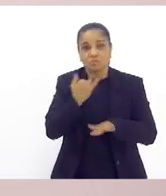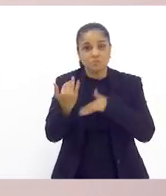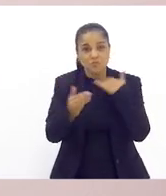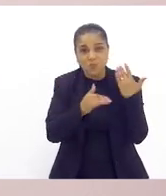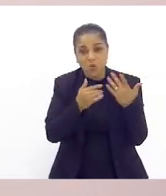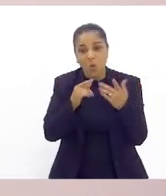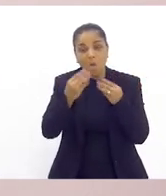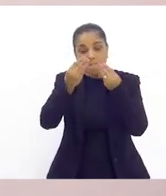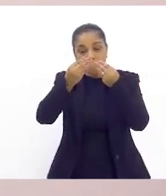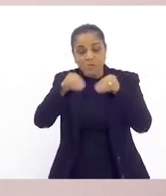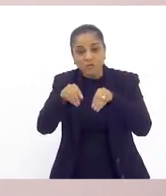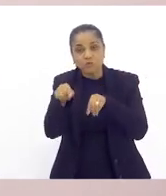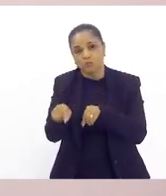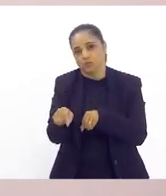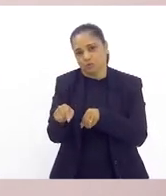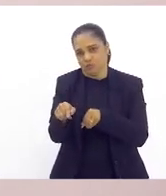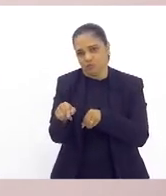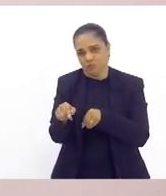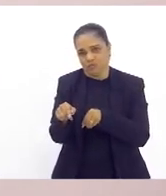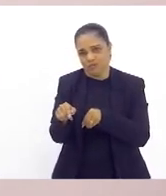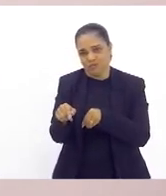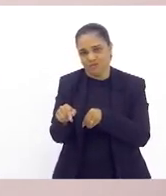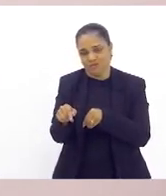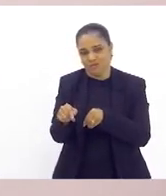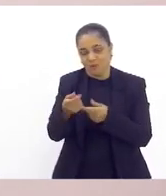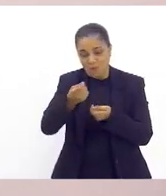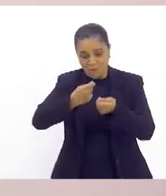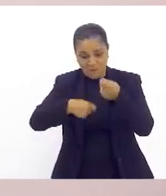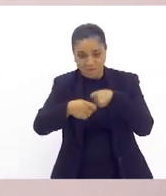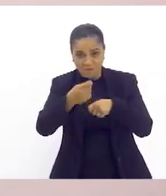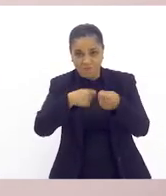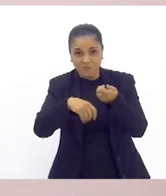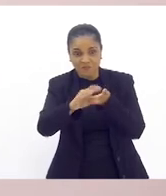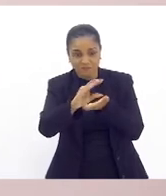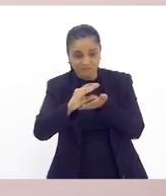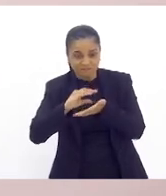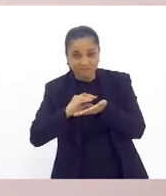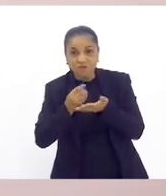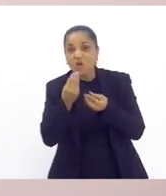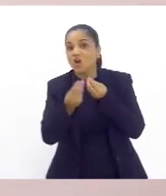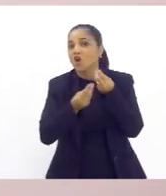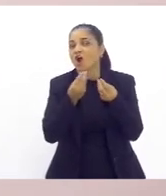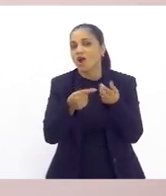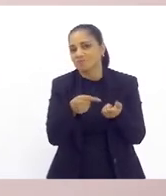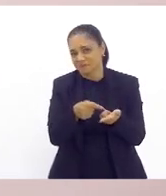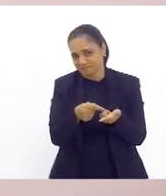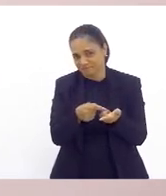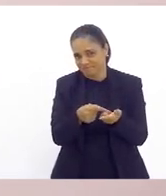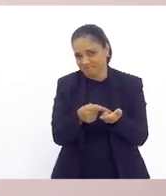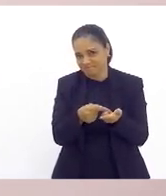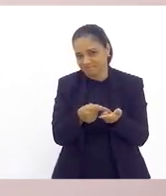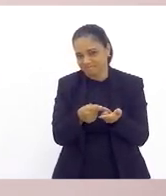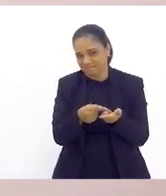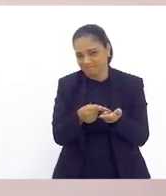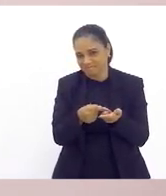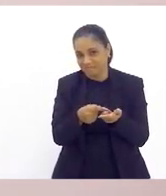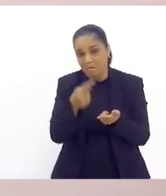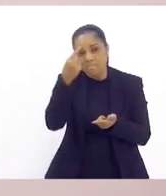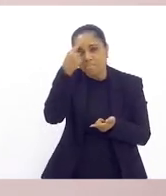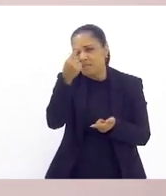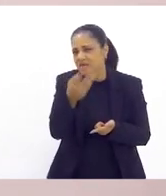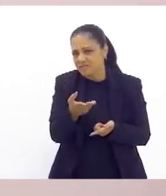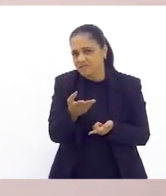que rege o nosso a parte financeira do município ele tem que demitir quantas pessoas imagine vocês né